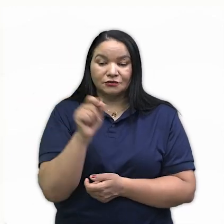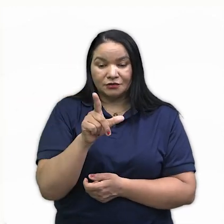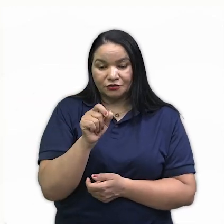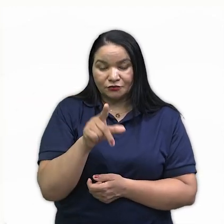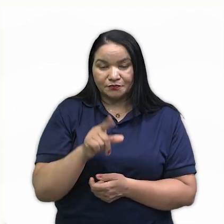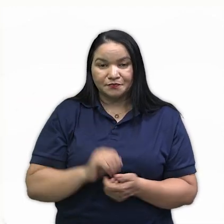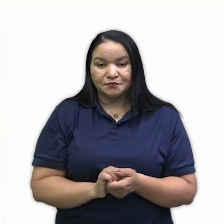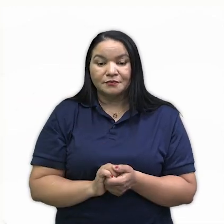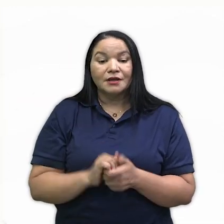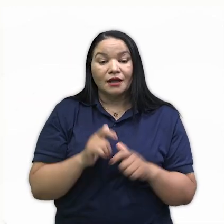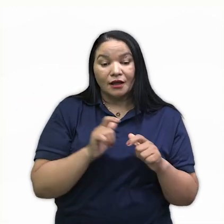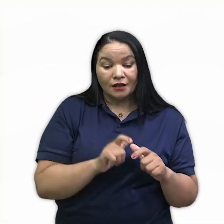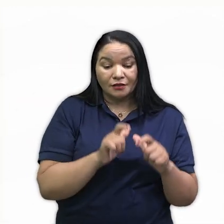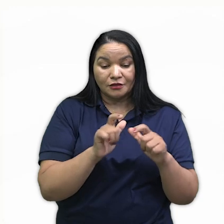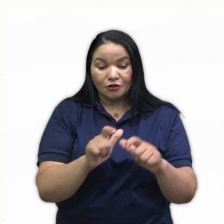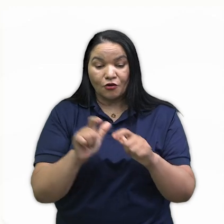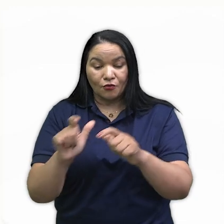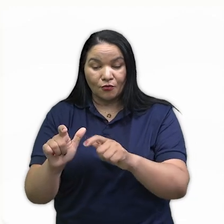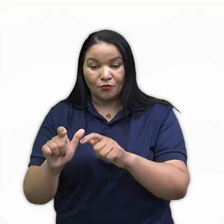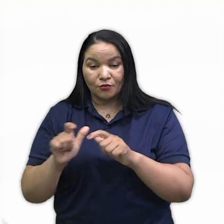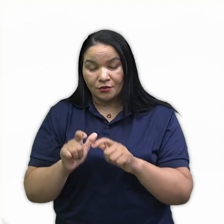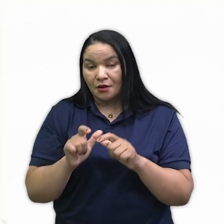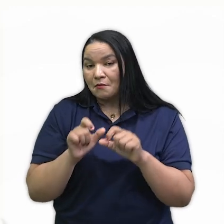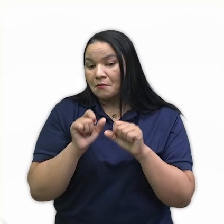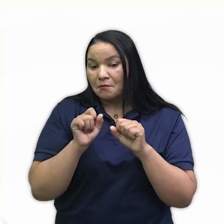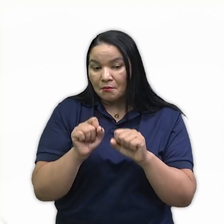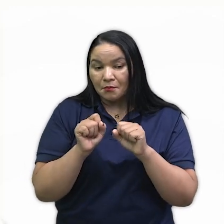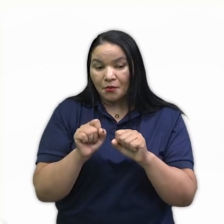Essas regiões geográficas intermediárias, elas podem ser